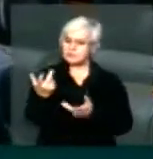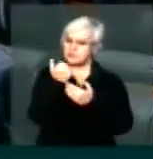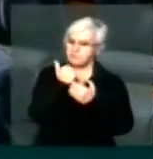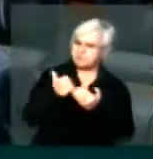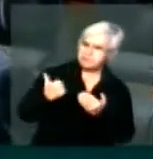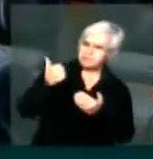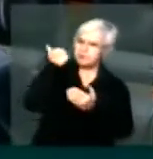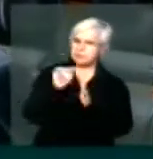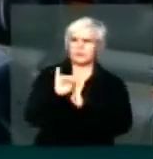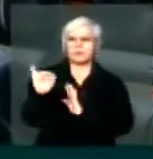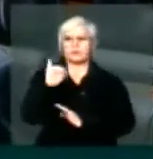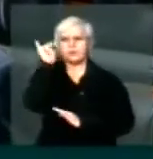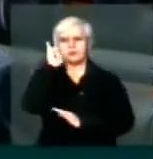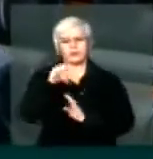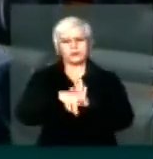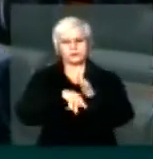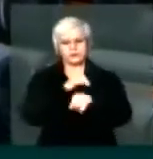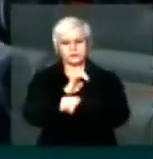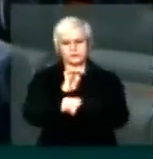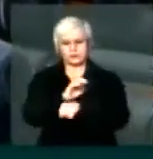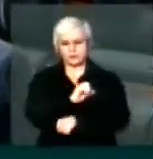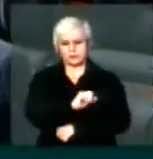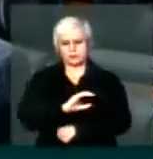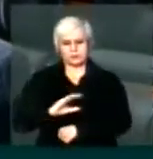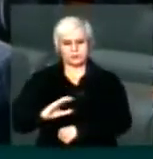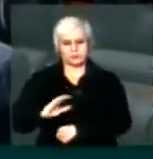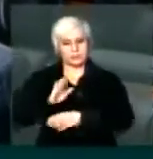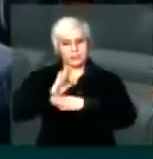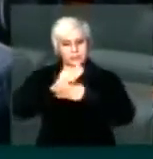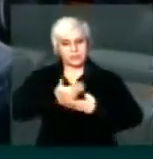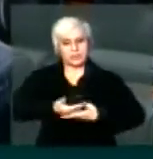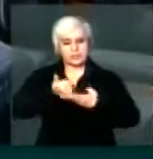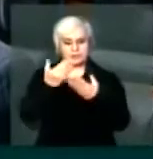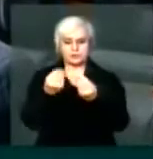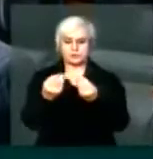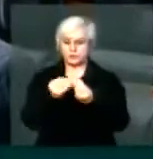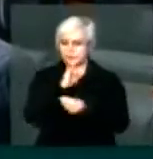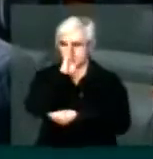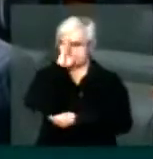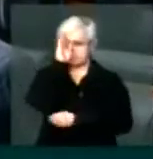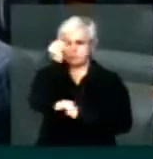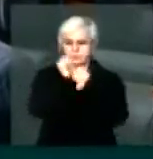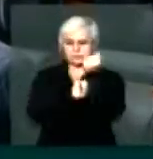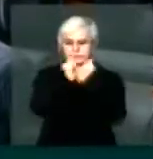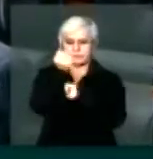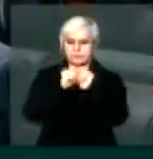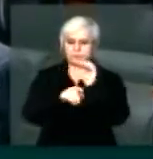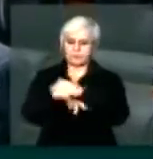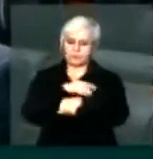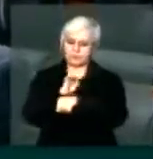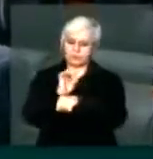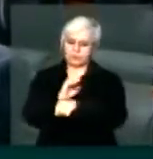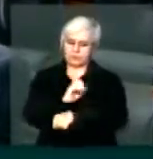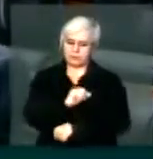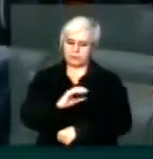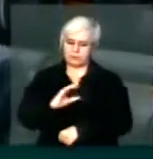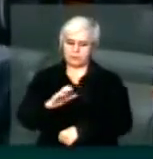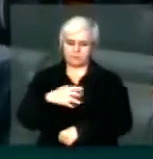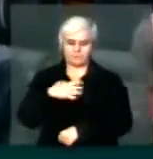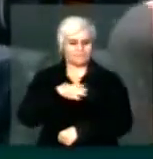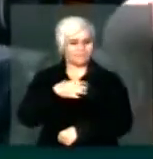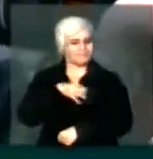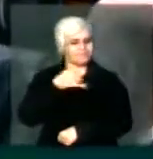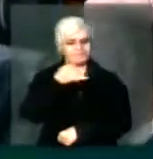catarinense que fez muito pelo estado catarinense, principalmente das indústrias de Santa Catarina.